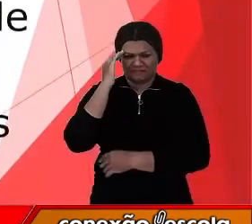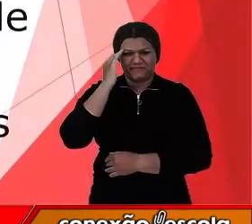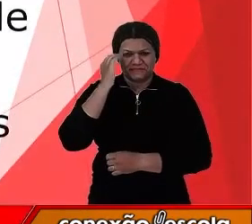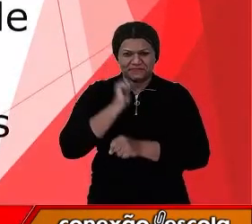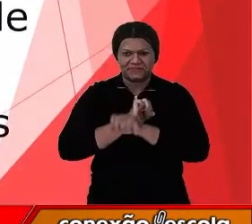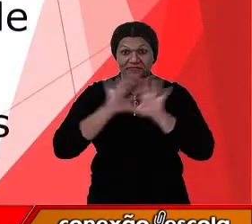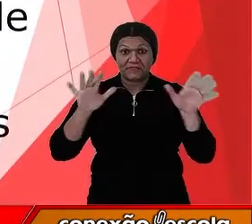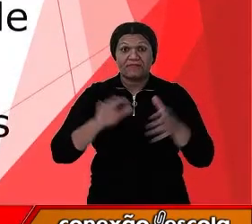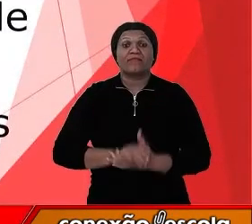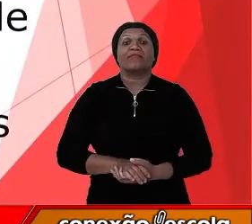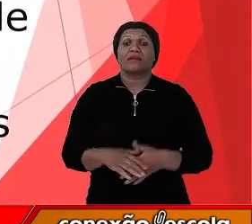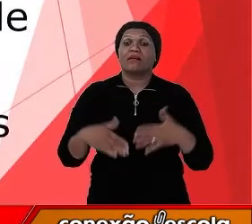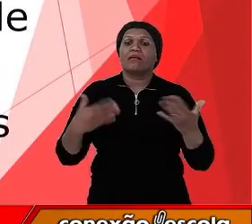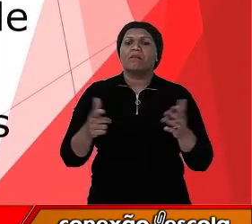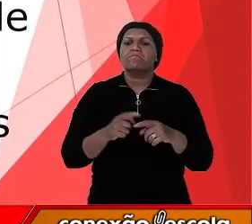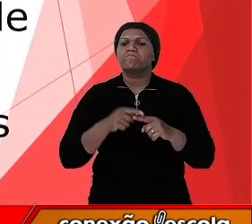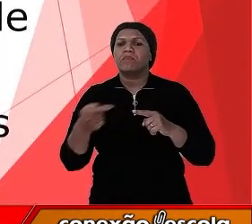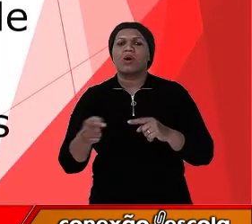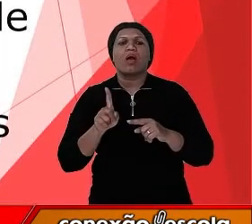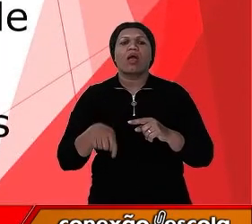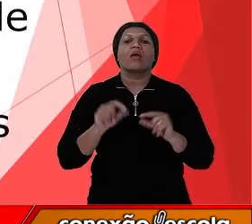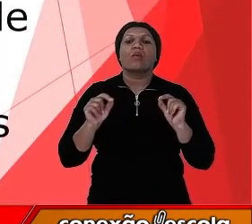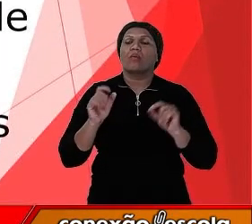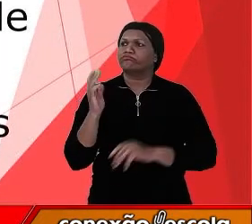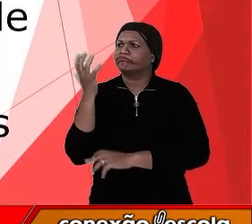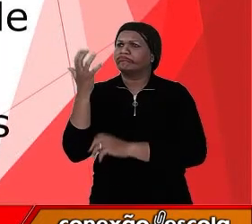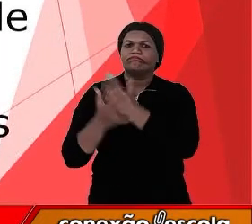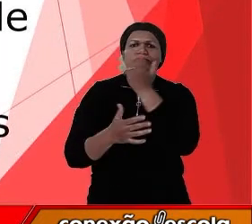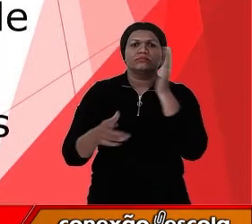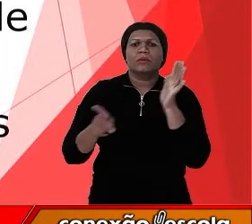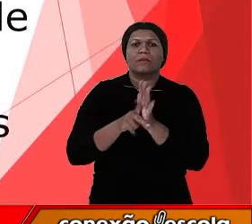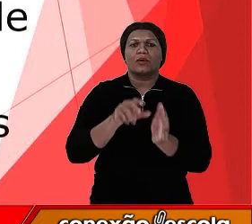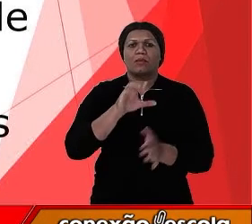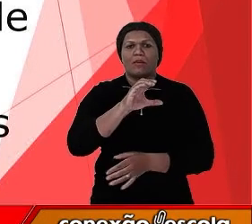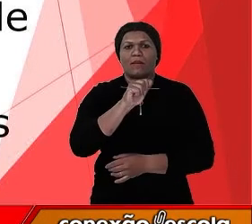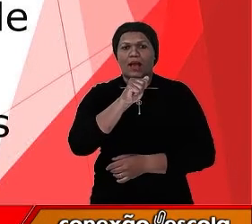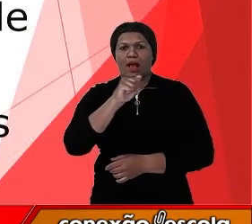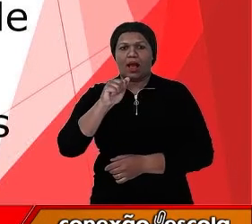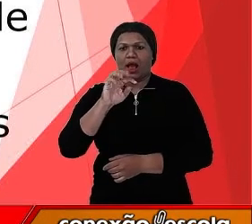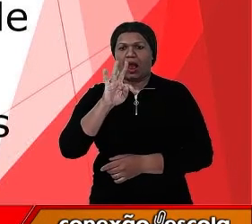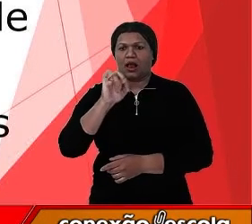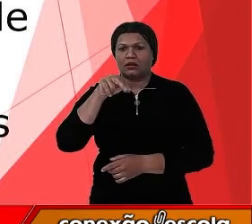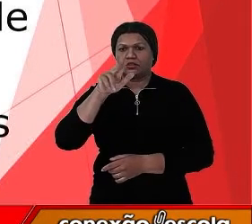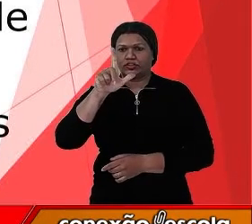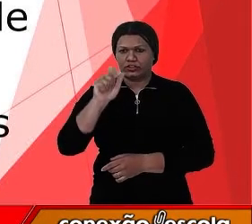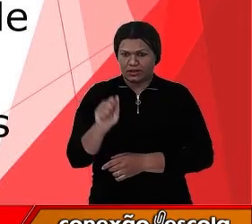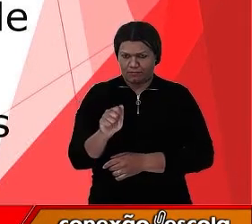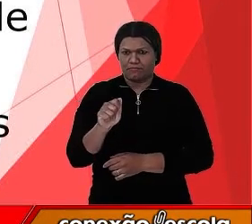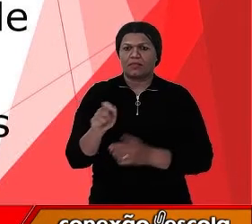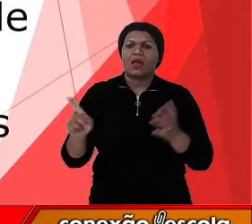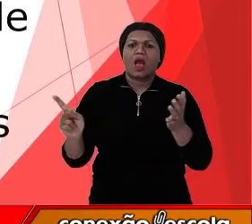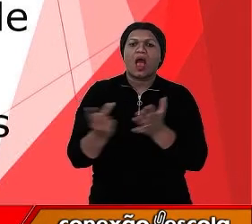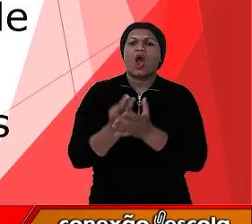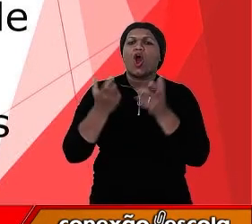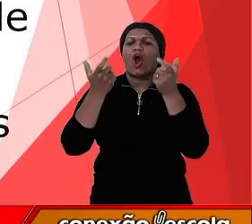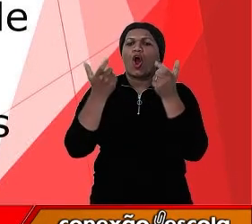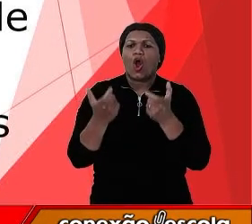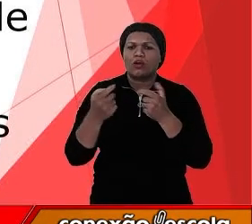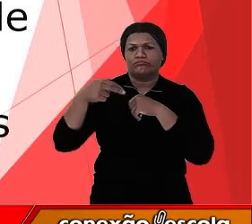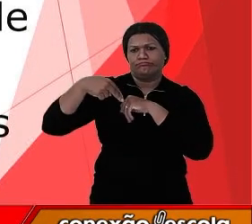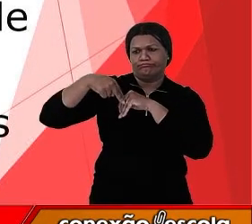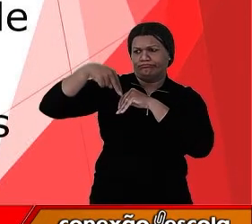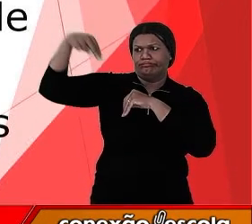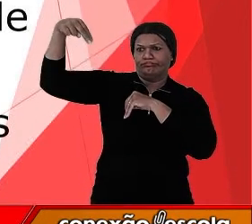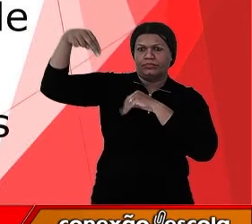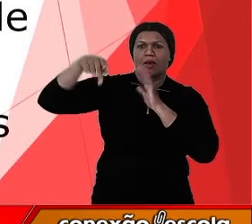morfoclimático que nós vamos ver hoje é o domínio da Caatinga ele ocorre em especial na região Nordeste